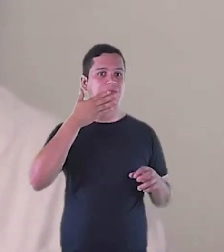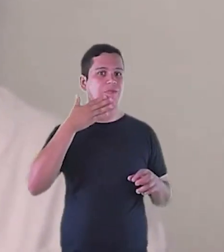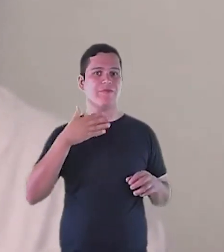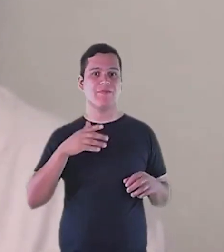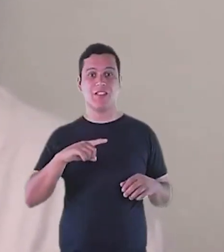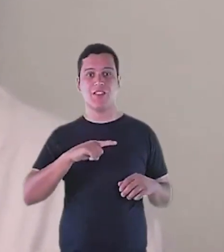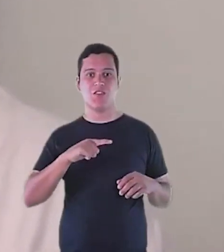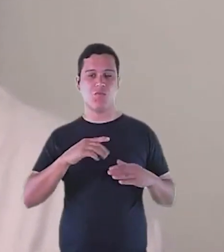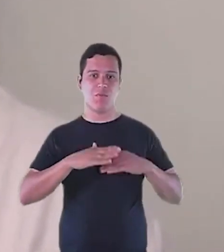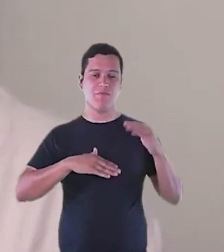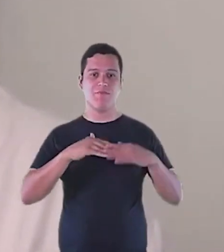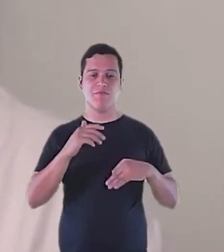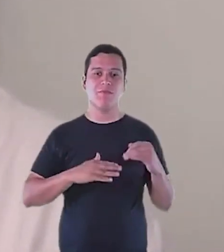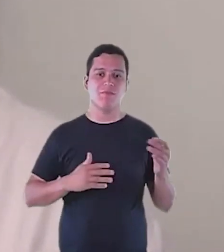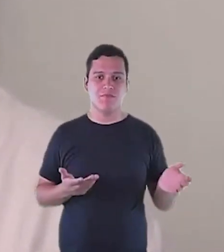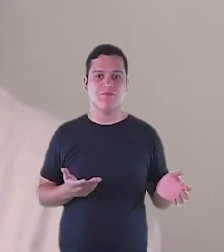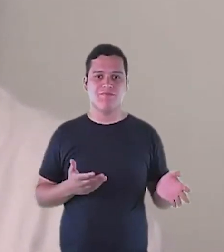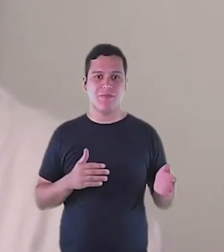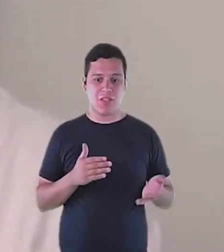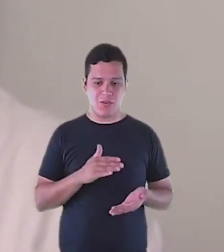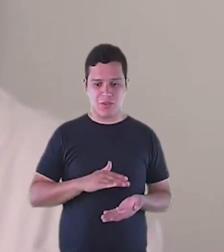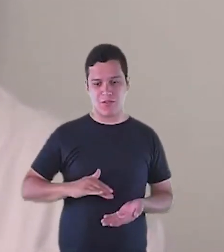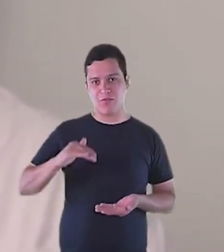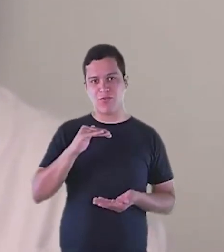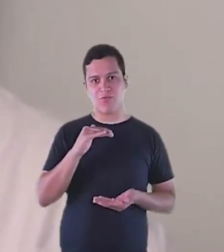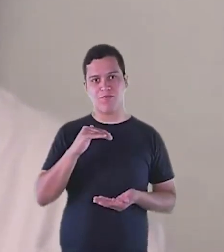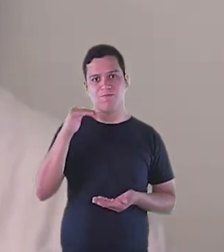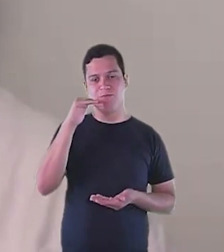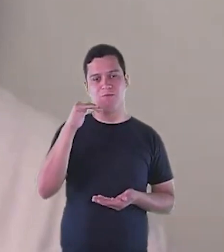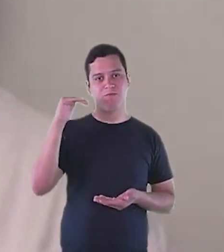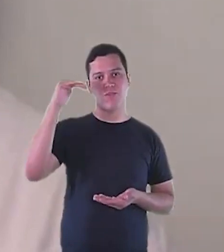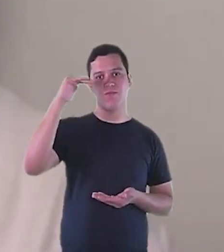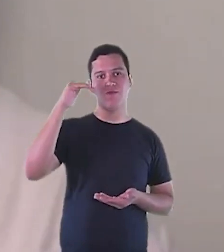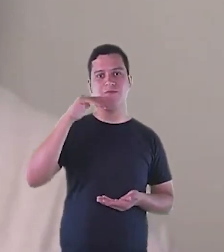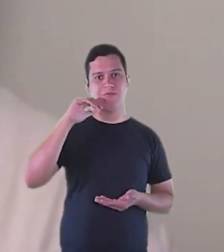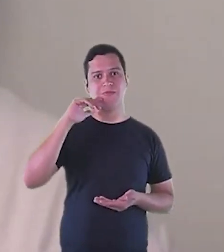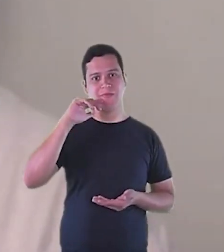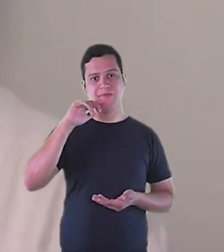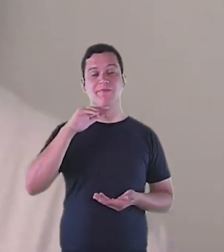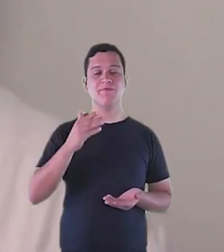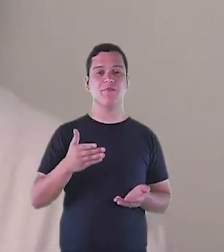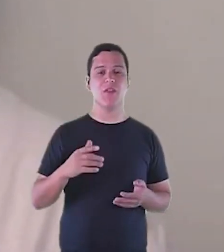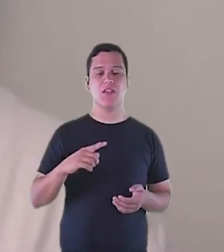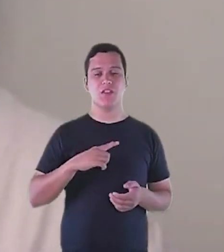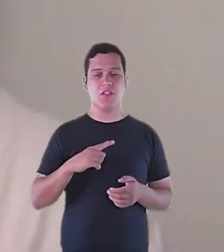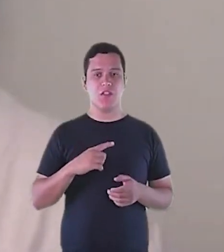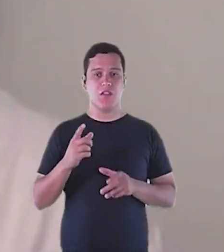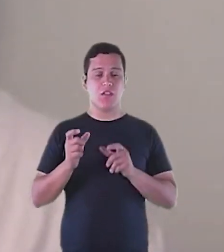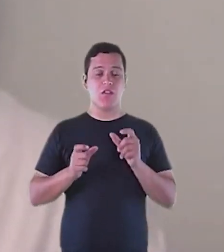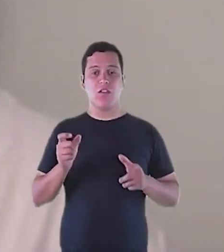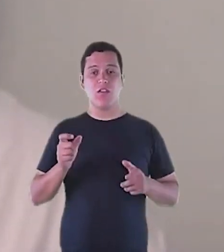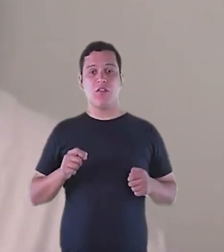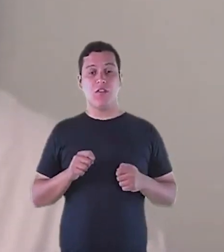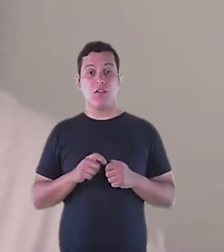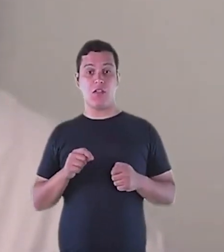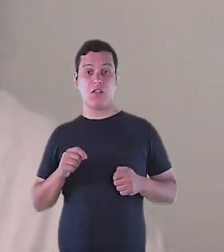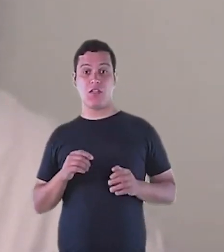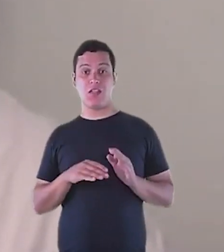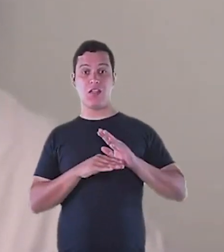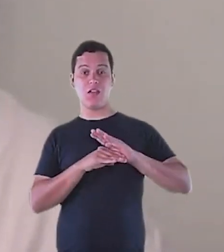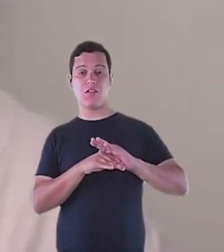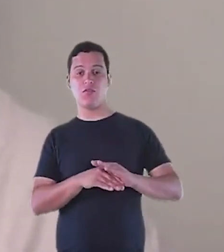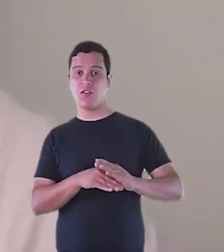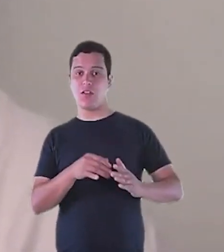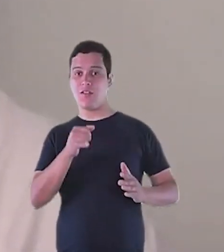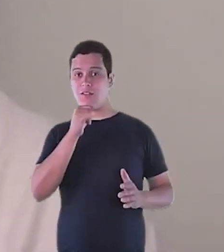escravos que chegavam a ocupar a posição de feitores, tinha pessoas que inclusive ajudavam, participavam de